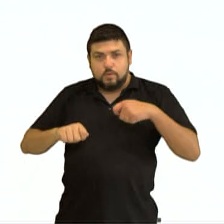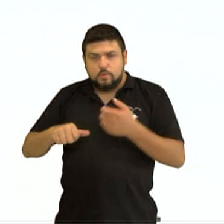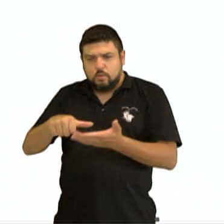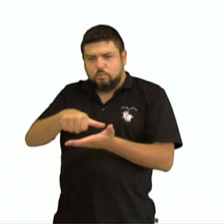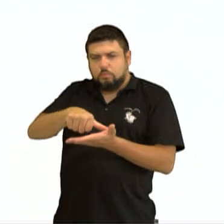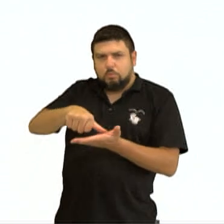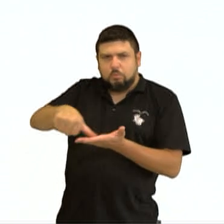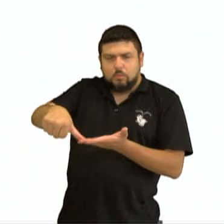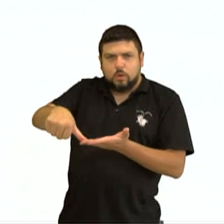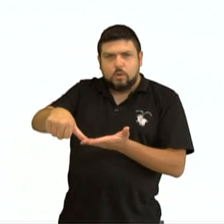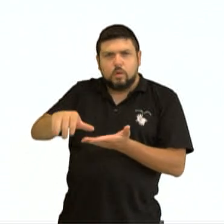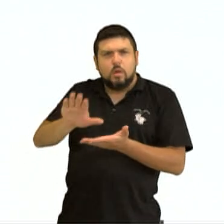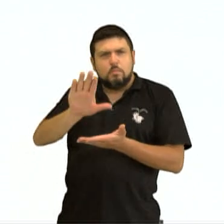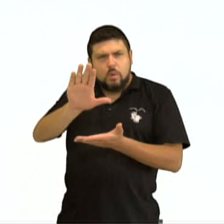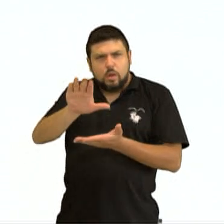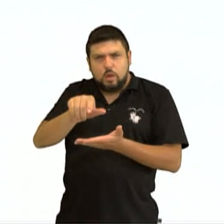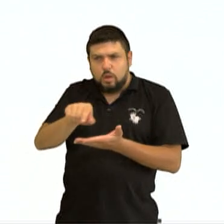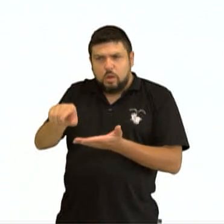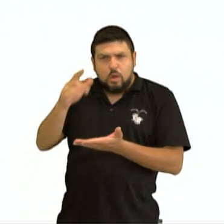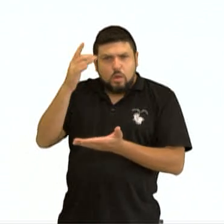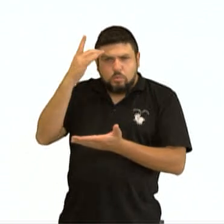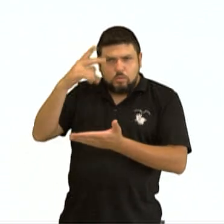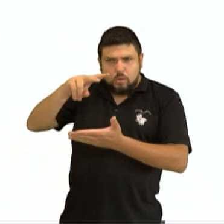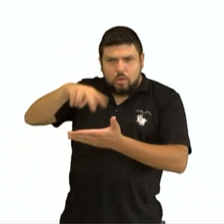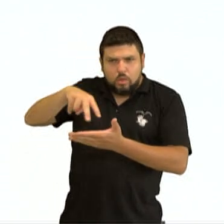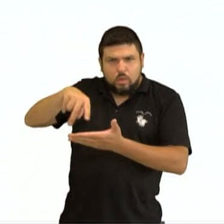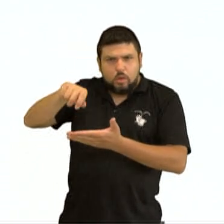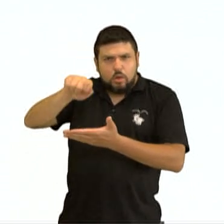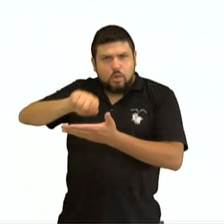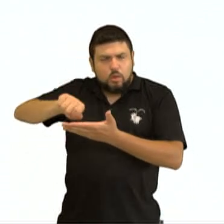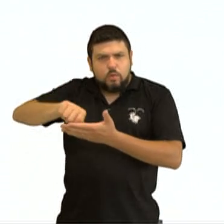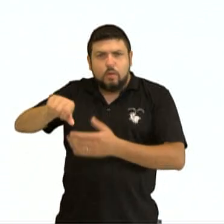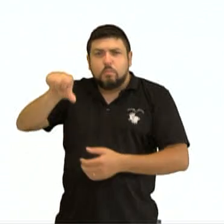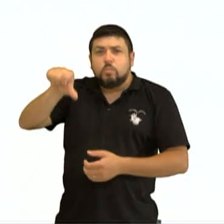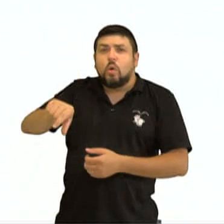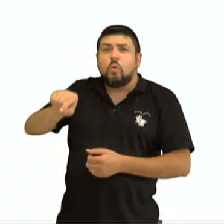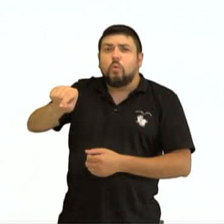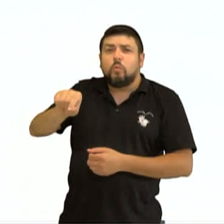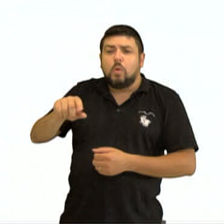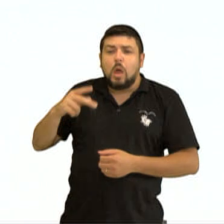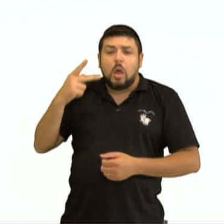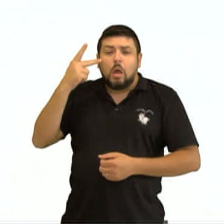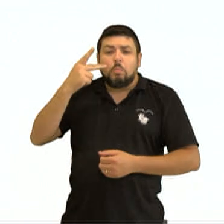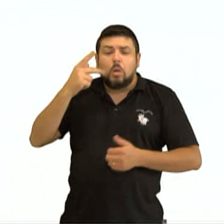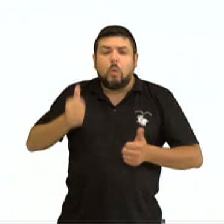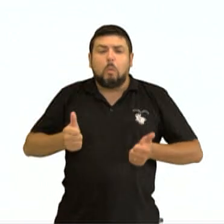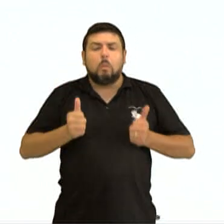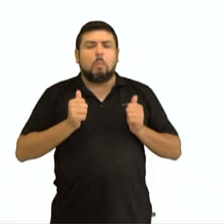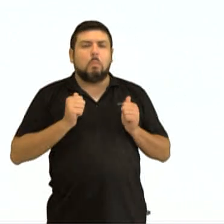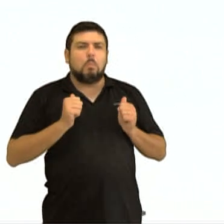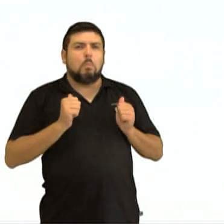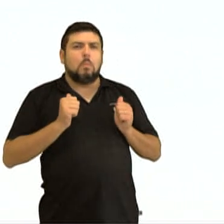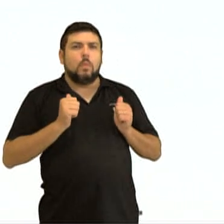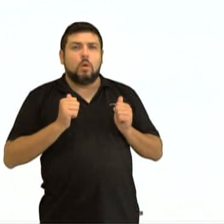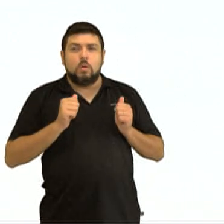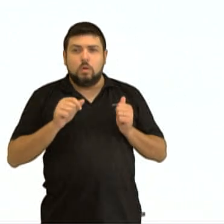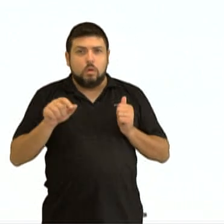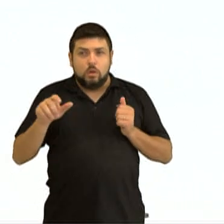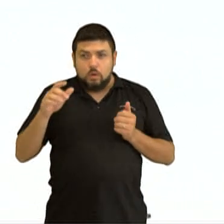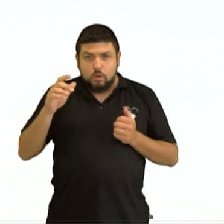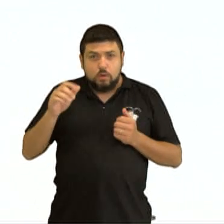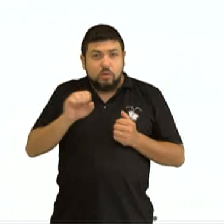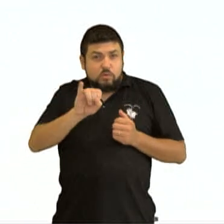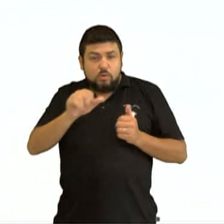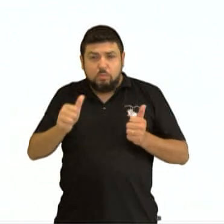ele não fala, nem participa dos acontecimentos políticos. Ele não sabe que o custo de vida, o preço do feijão,